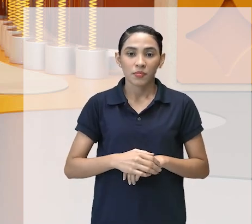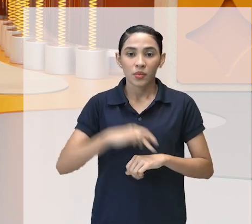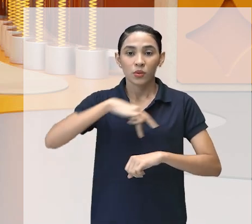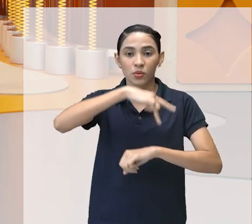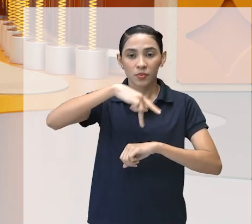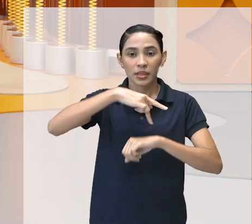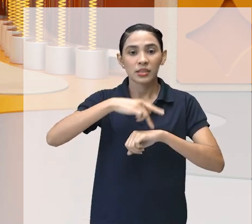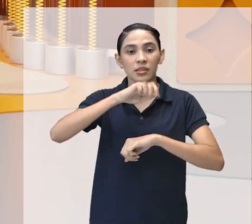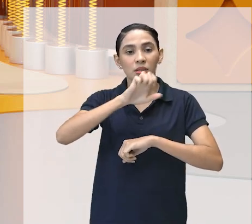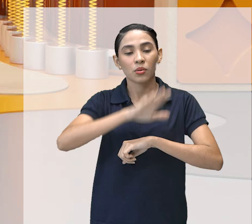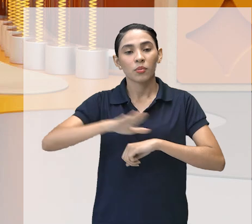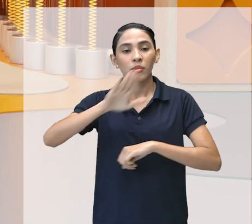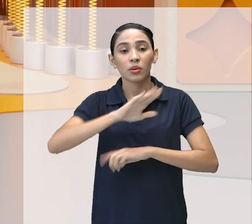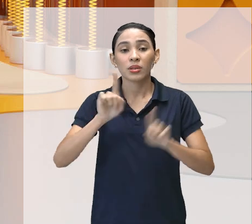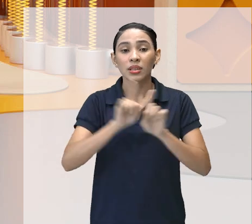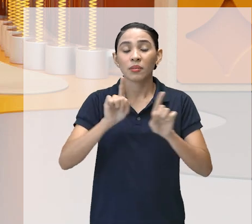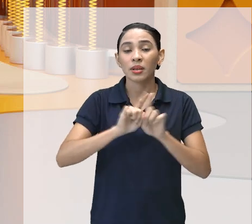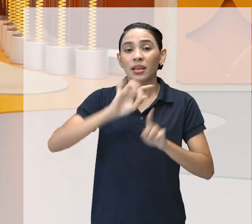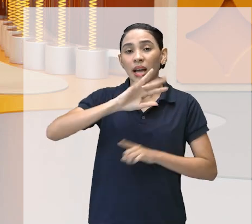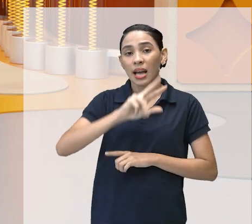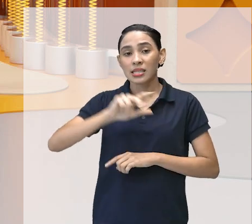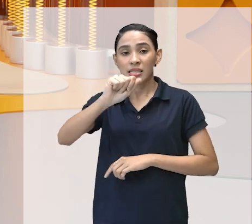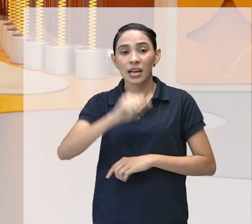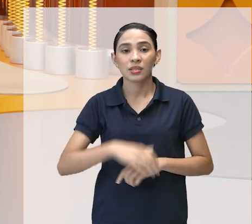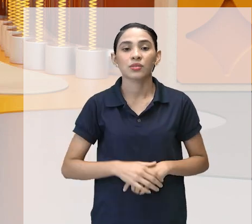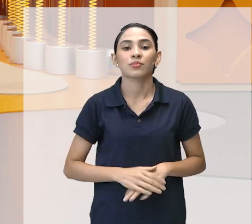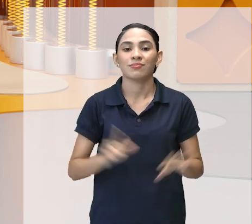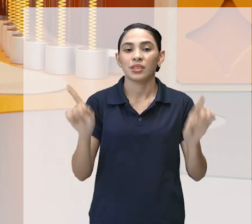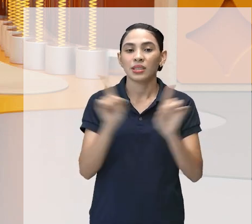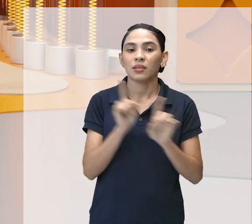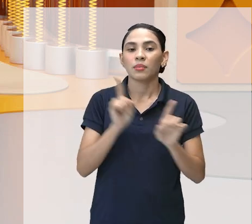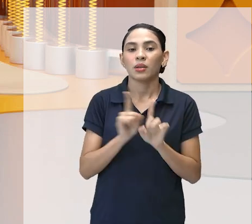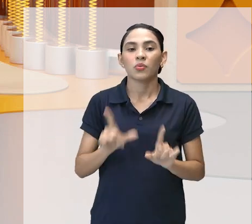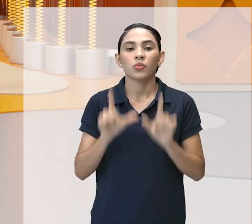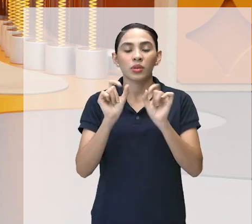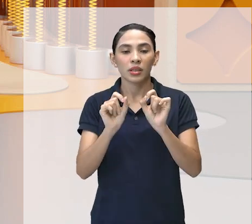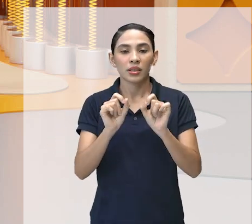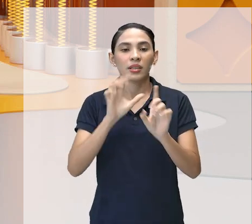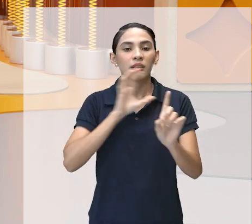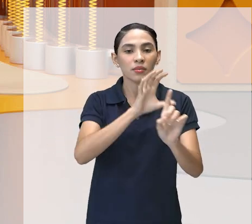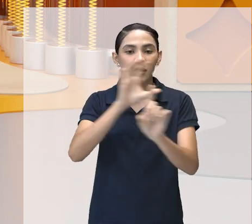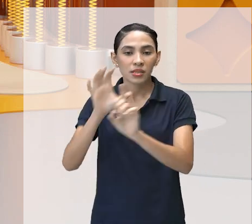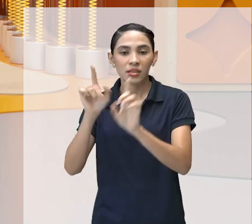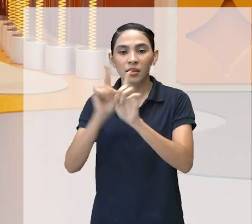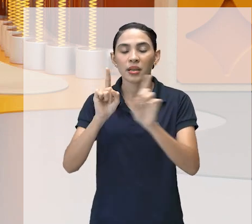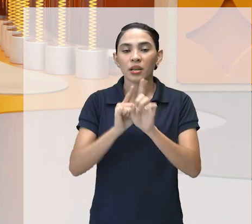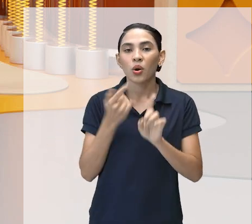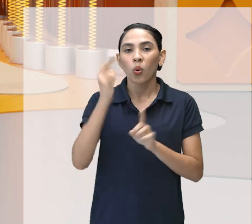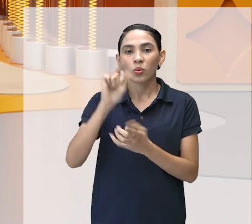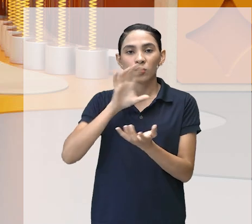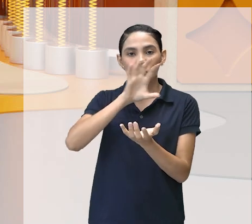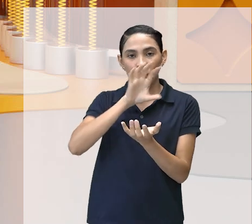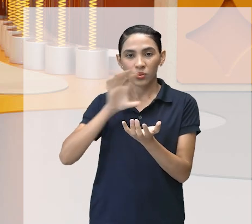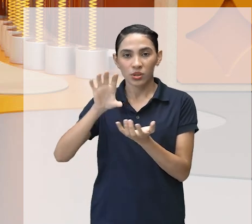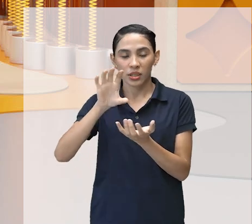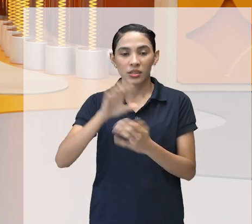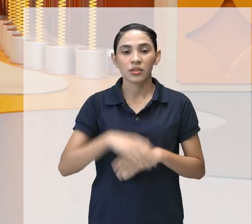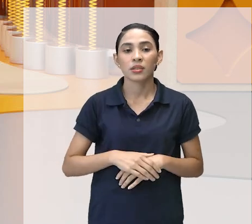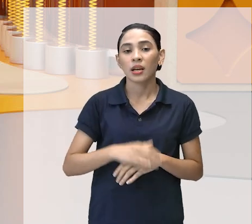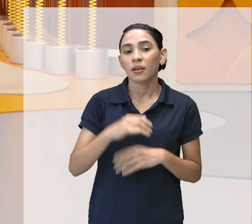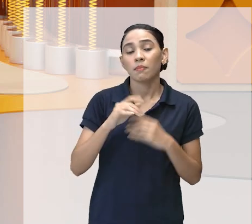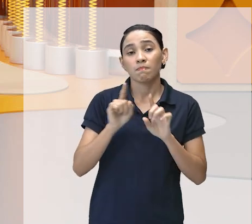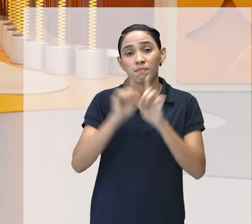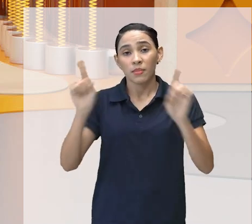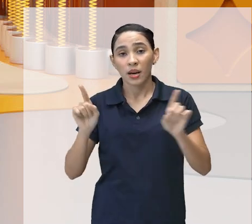dos países europeus e asiáticos, além também de acabar refletindo em outros continentes, tá certo? Porém,